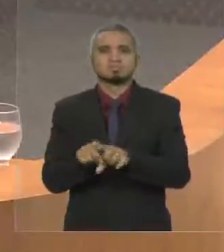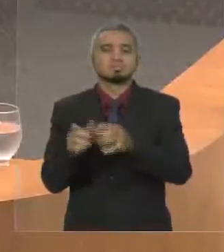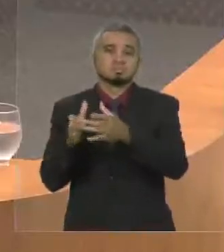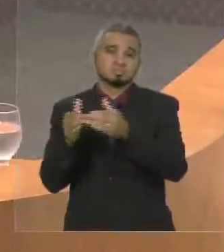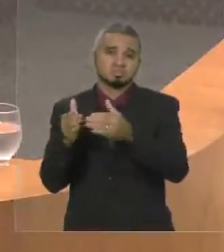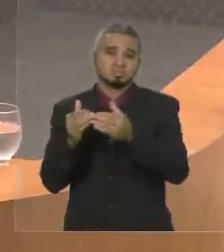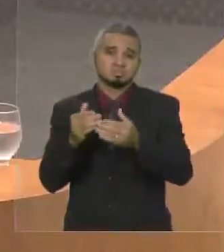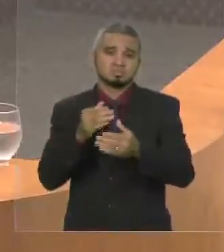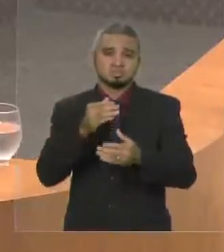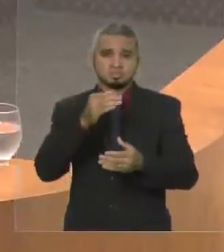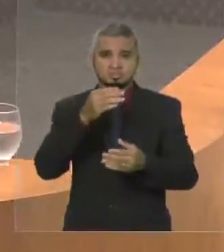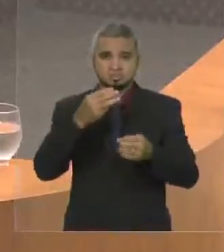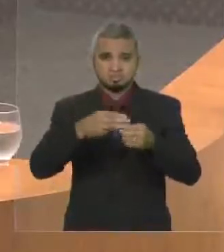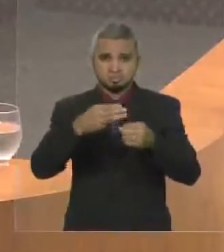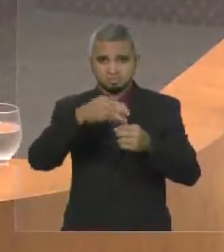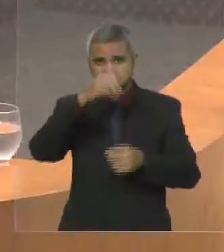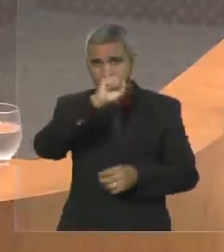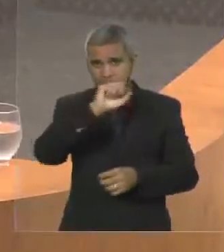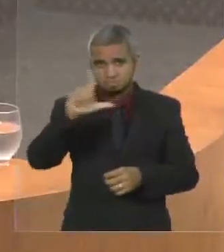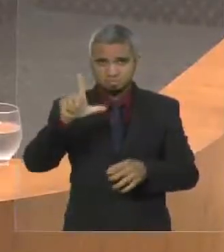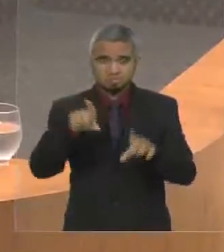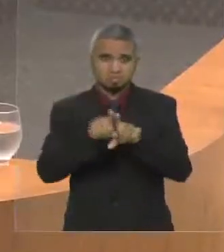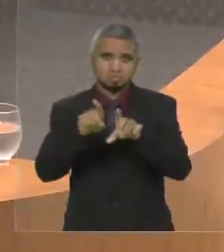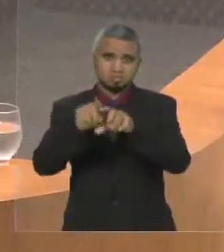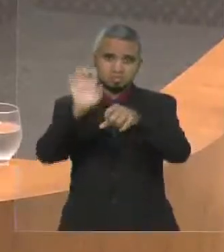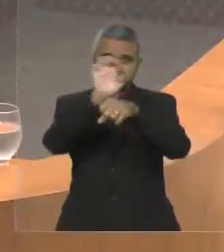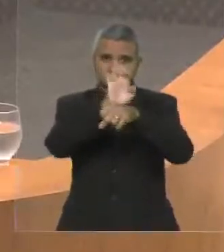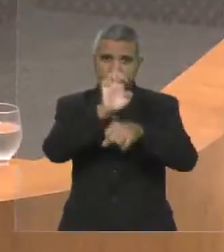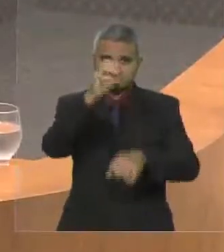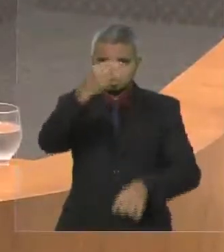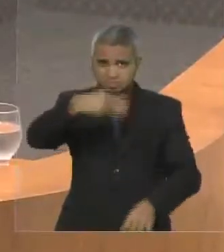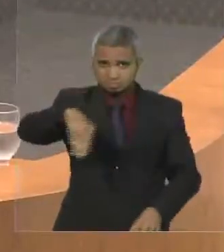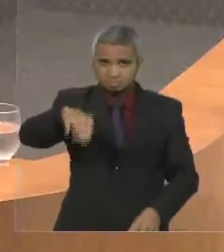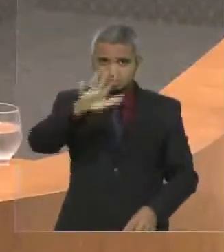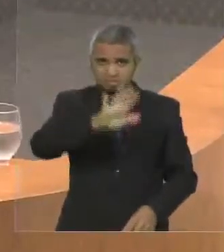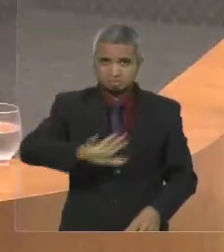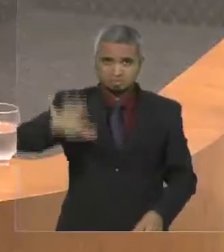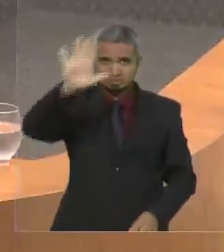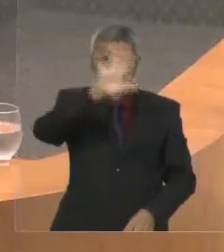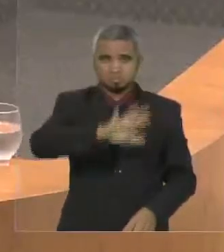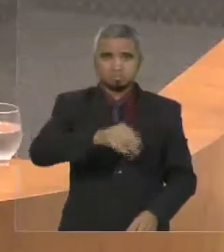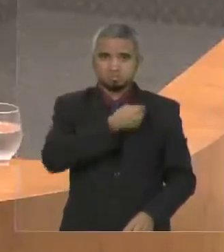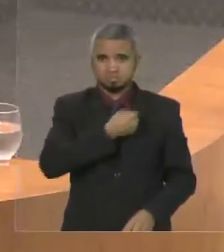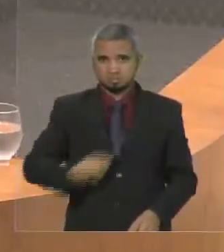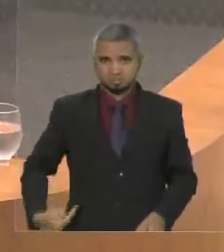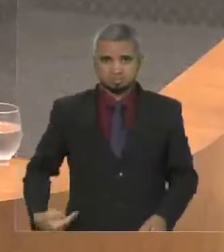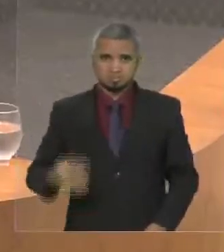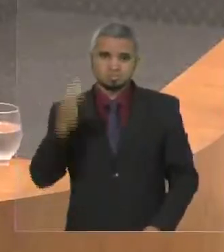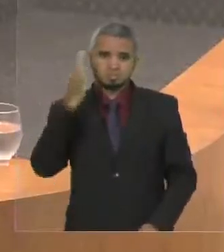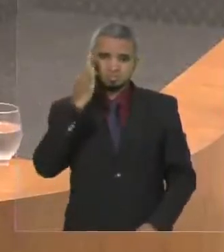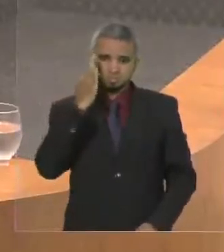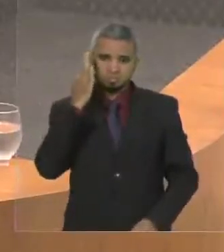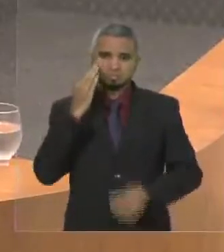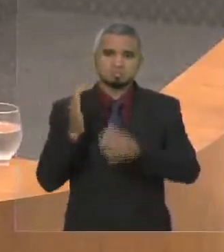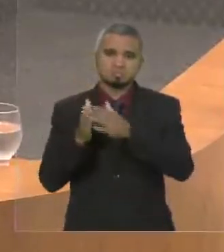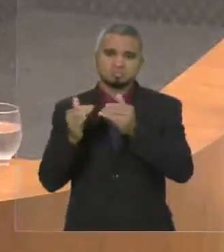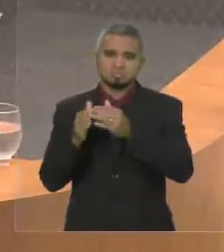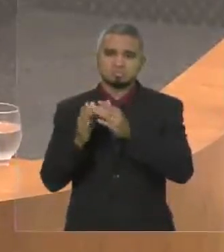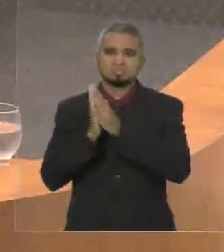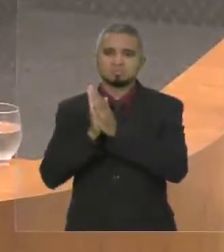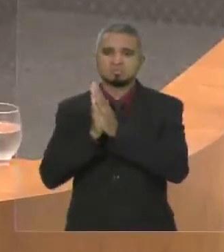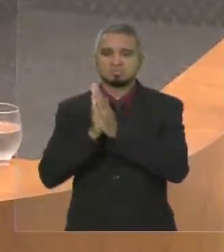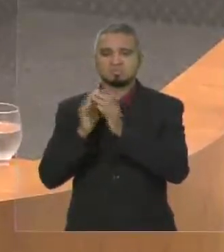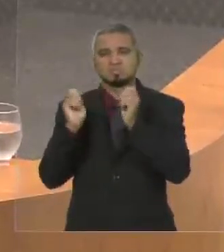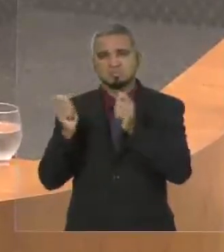de São Luís, como todo o estado do Maranhão, como o nosso governador Flávio Dino, que retome as políticas das delegacias